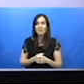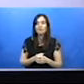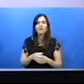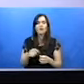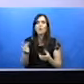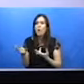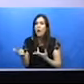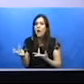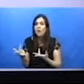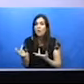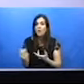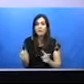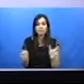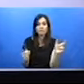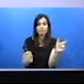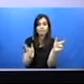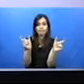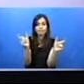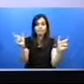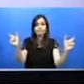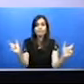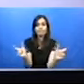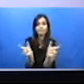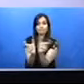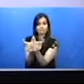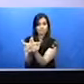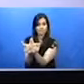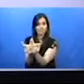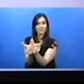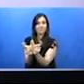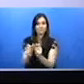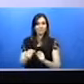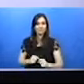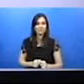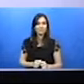fazer a mesma coisa. Então, vamos construir a palavra